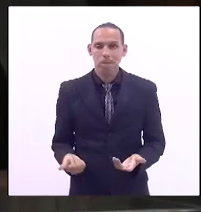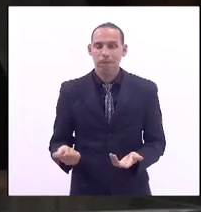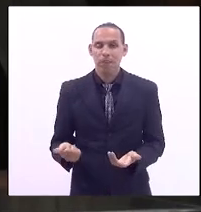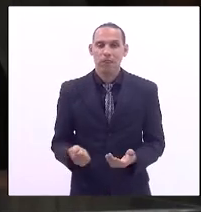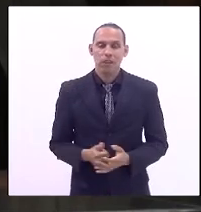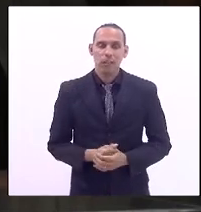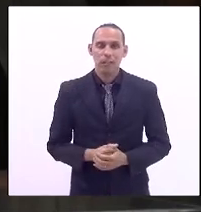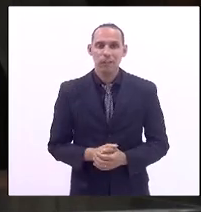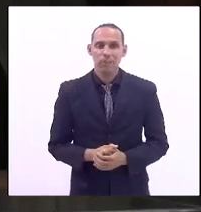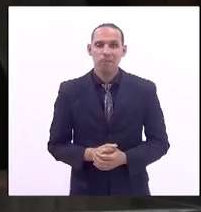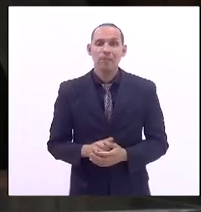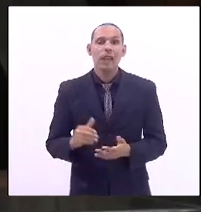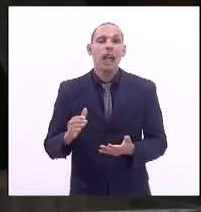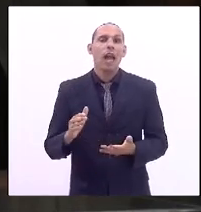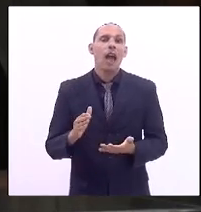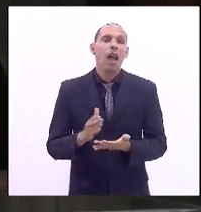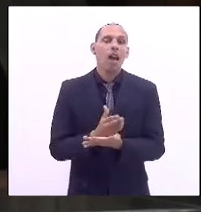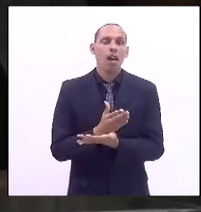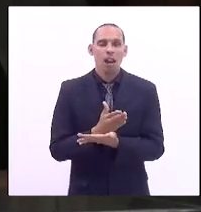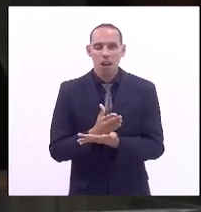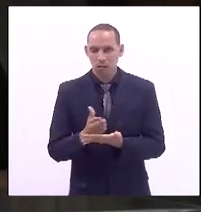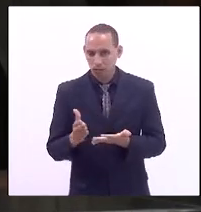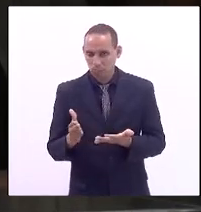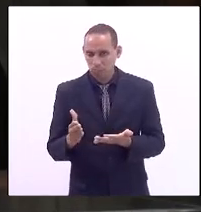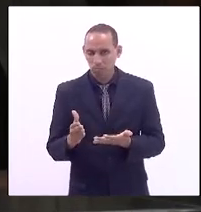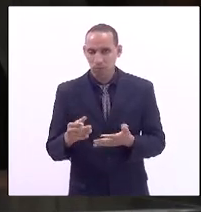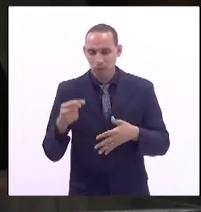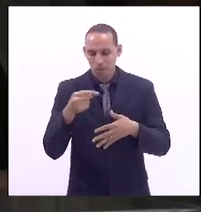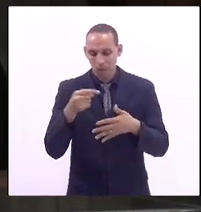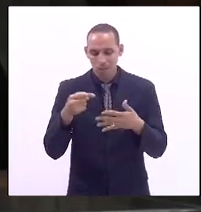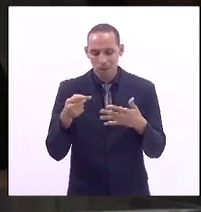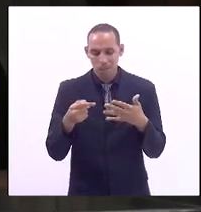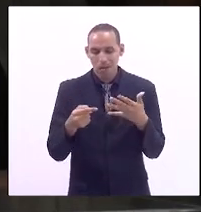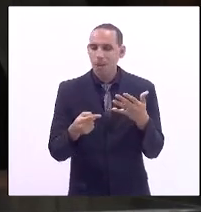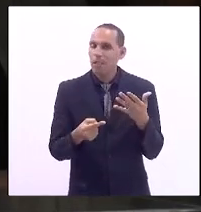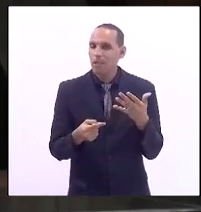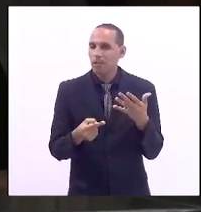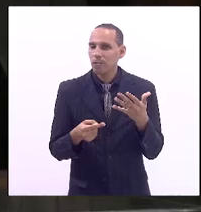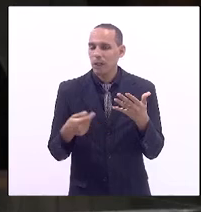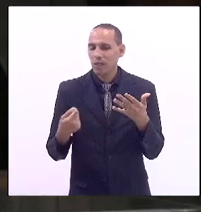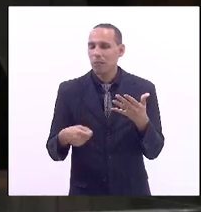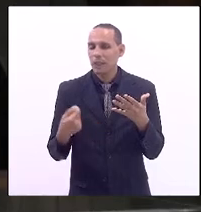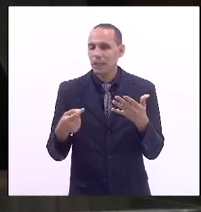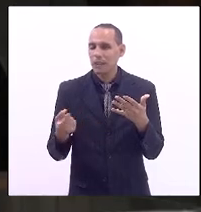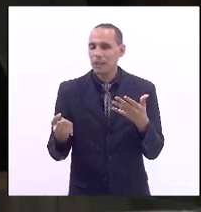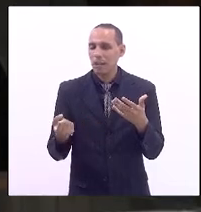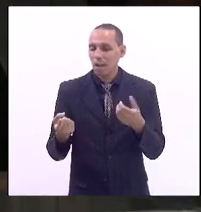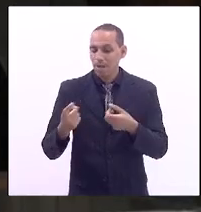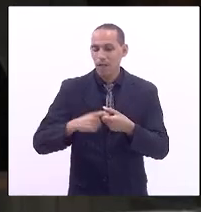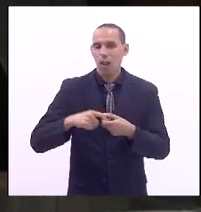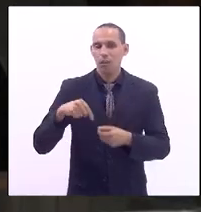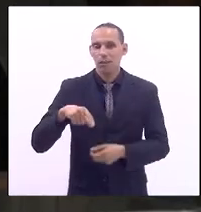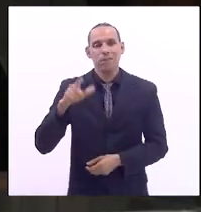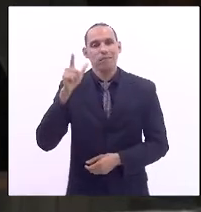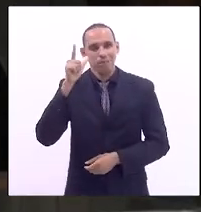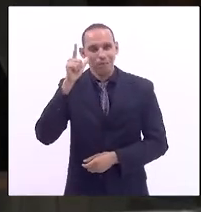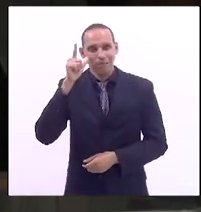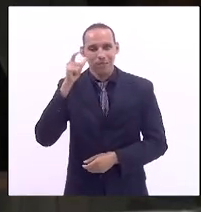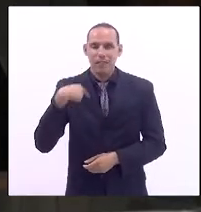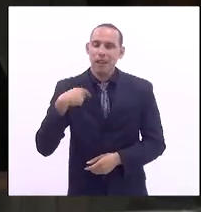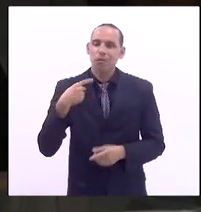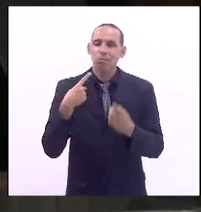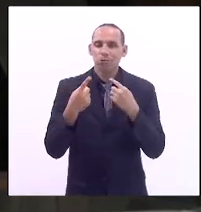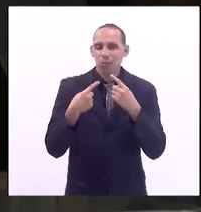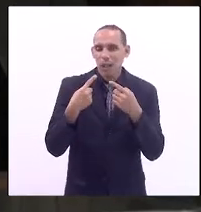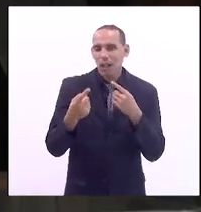nesse sentido alguns aspectos precisam ser retomados aqui Lucinha inclusive vou